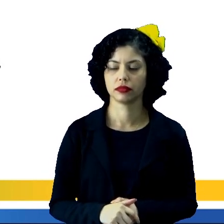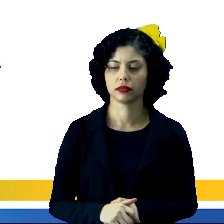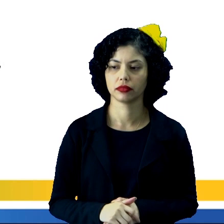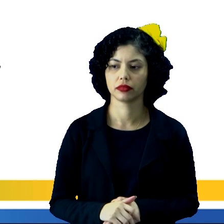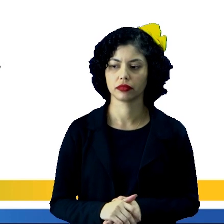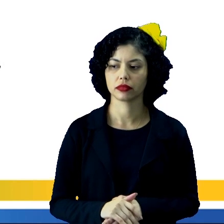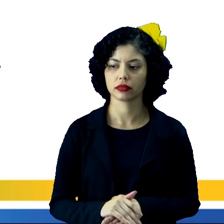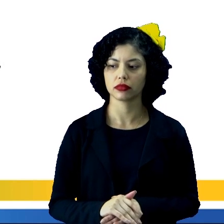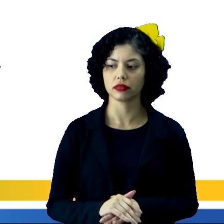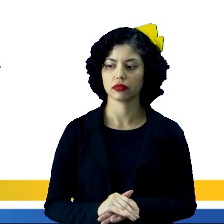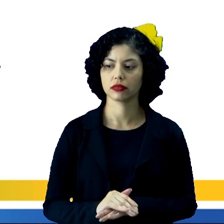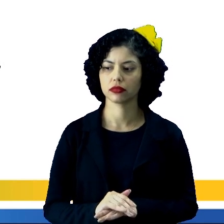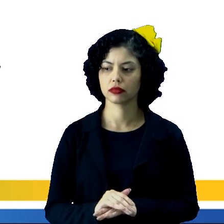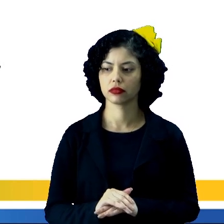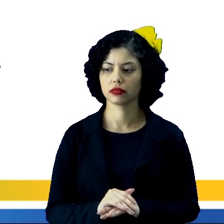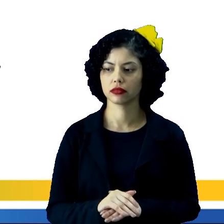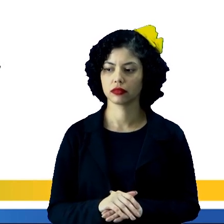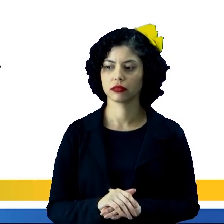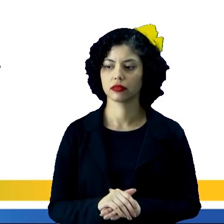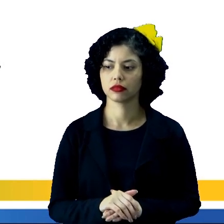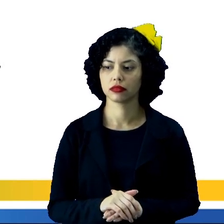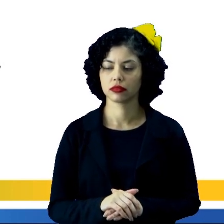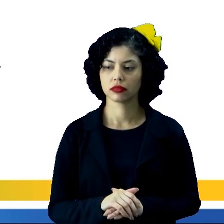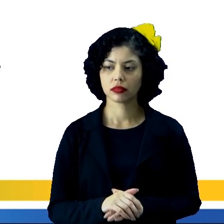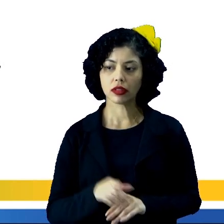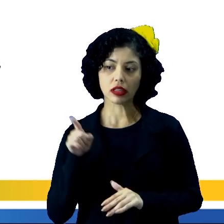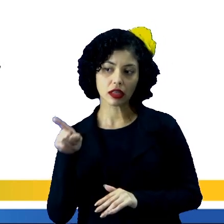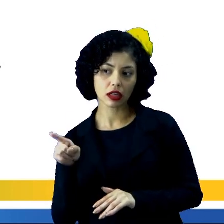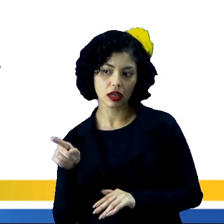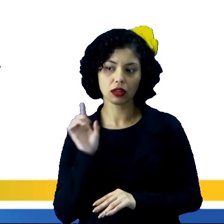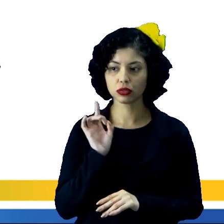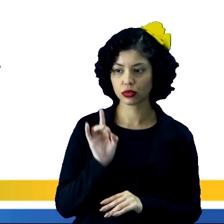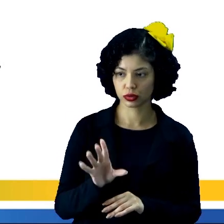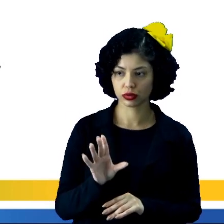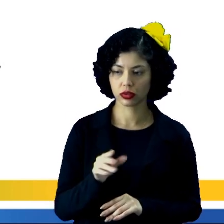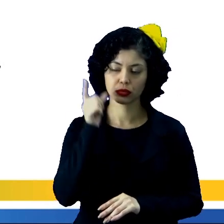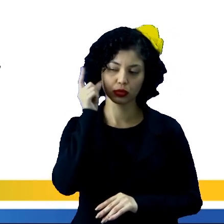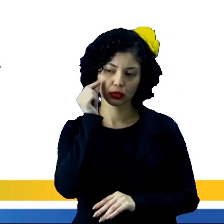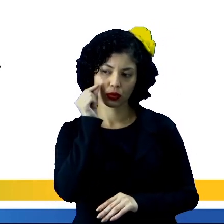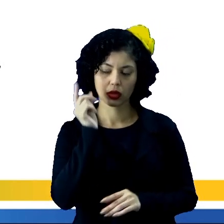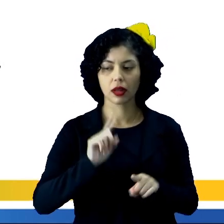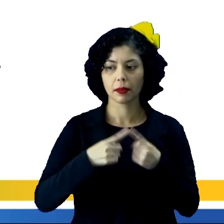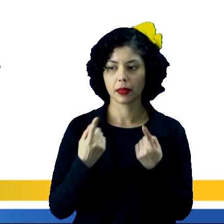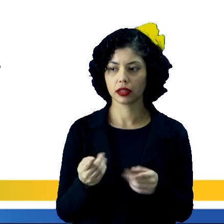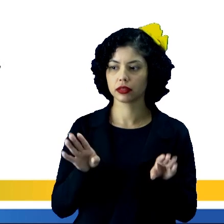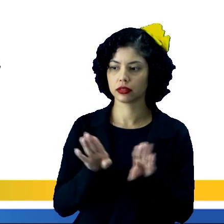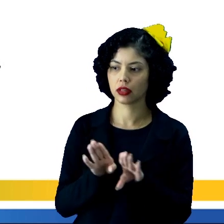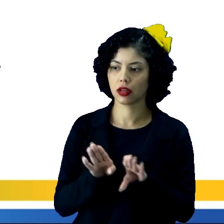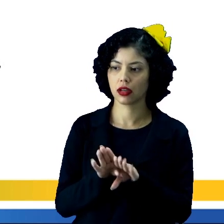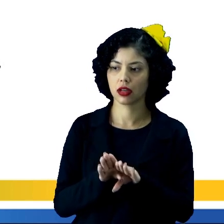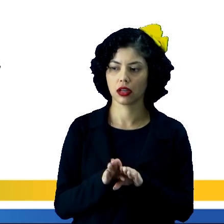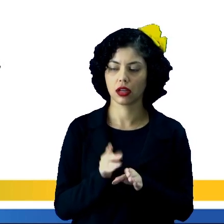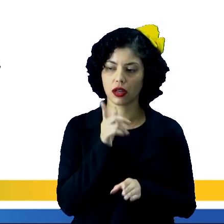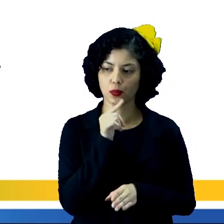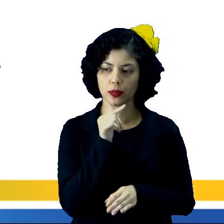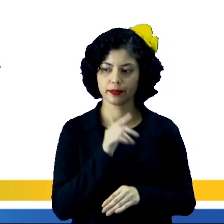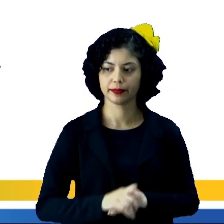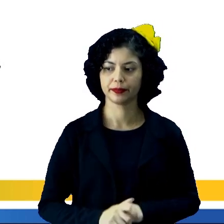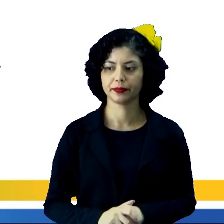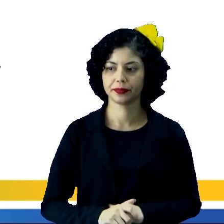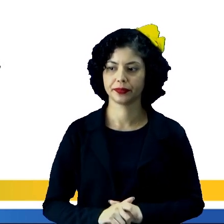She's not only sleepy, but also thirsty. Ela não está apenas sonolenta, mas também com sede.